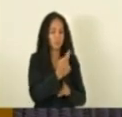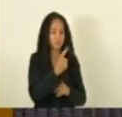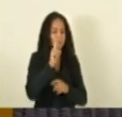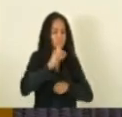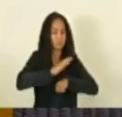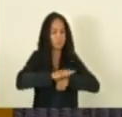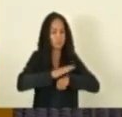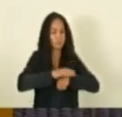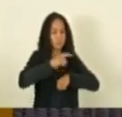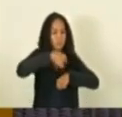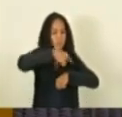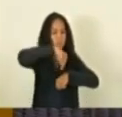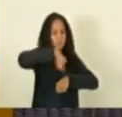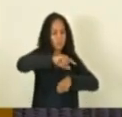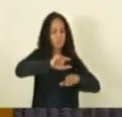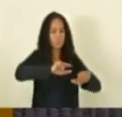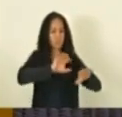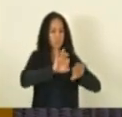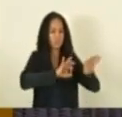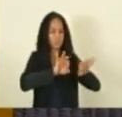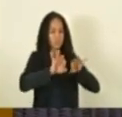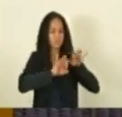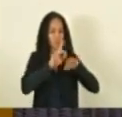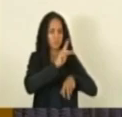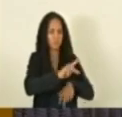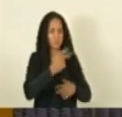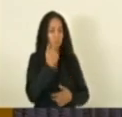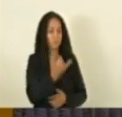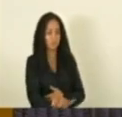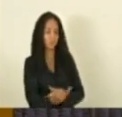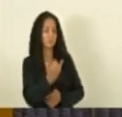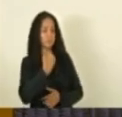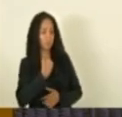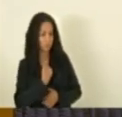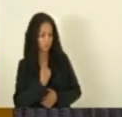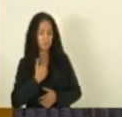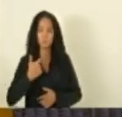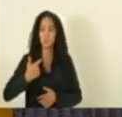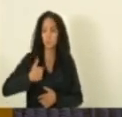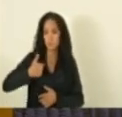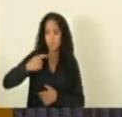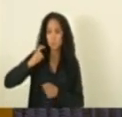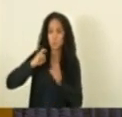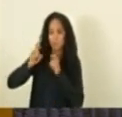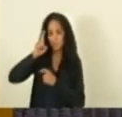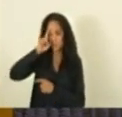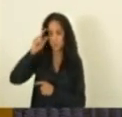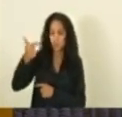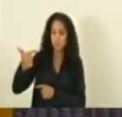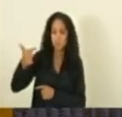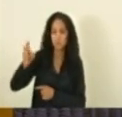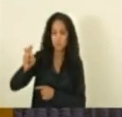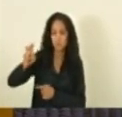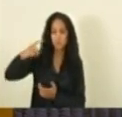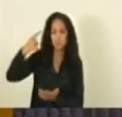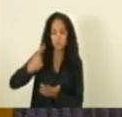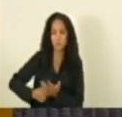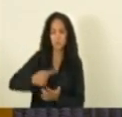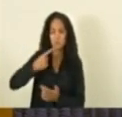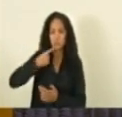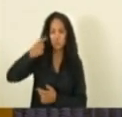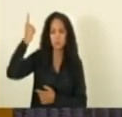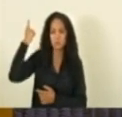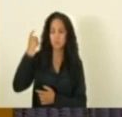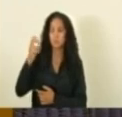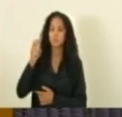tempo de planejamento de professores. Ele disse, estou numa reunião, já está marcado para o dia 25, que foi sexta-feira, mas estou